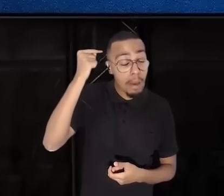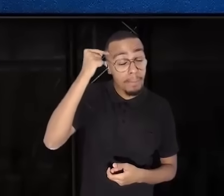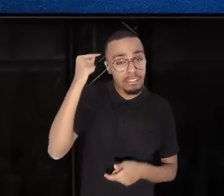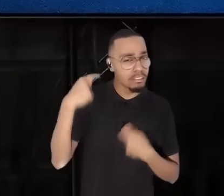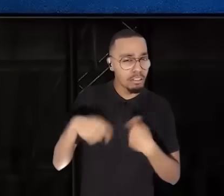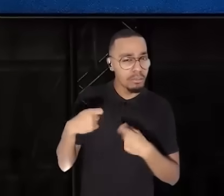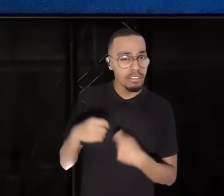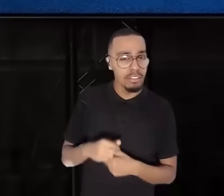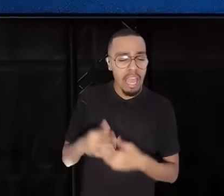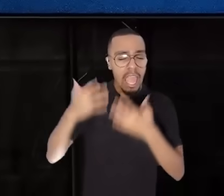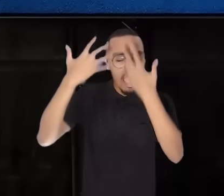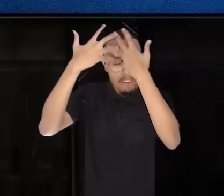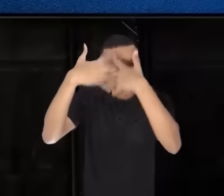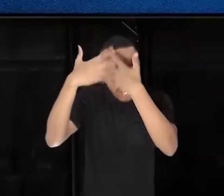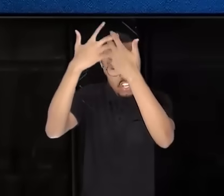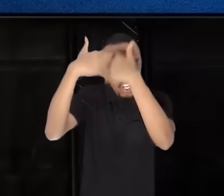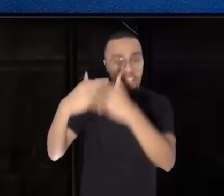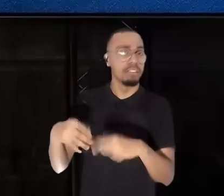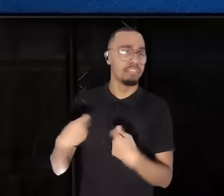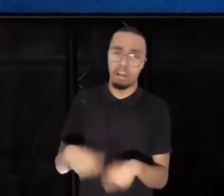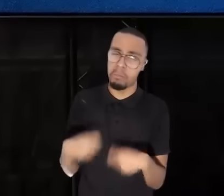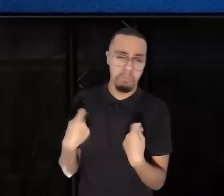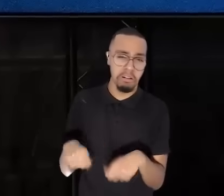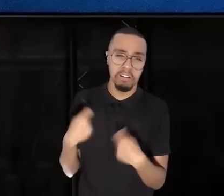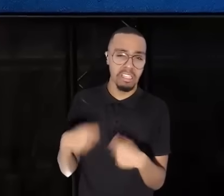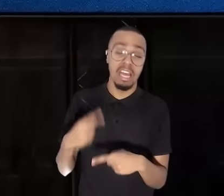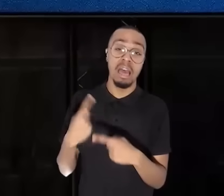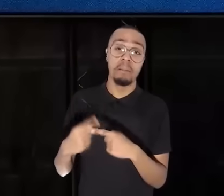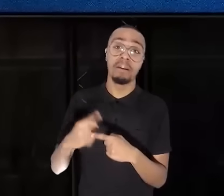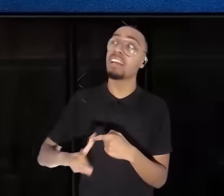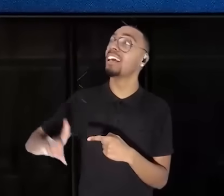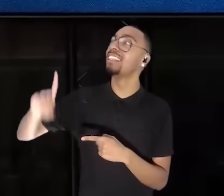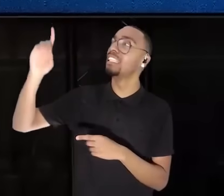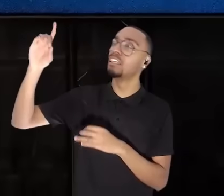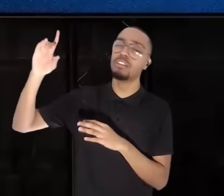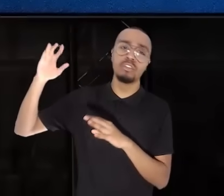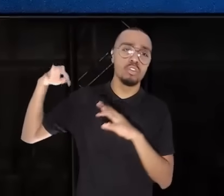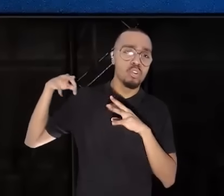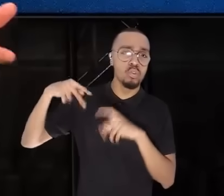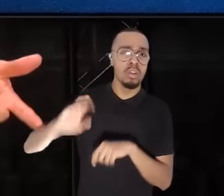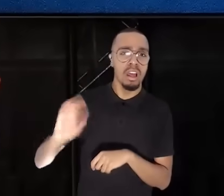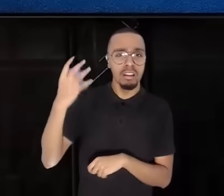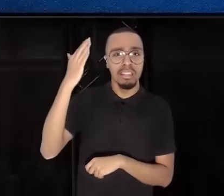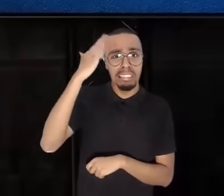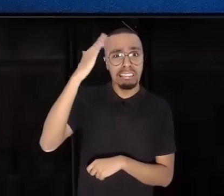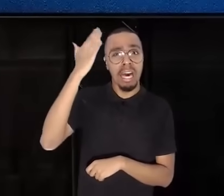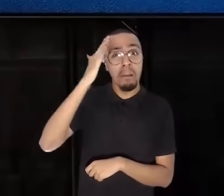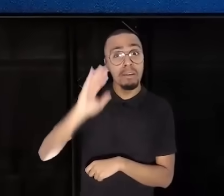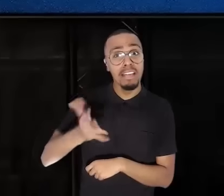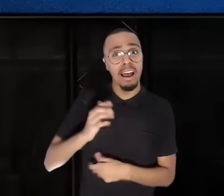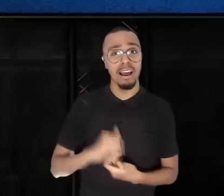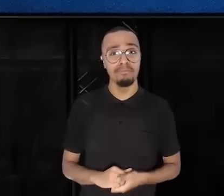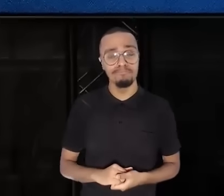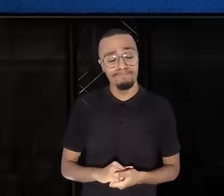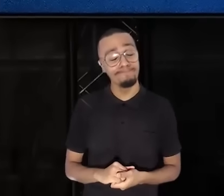Deus não para para refletir. Porque tudo que vai acontecer, ele já sabe.